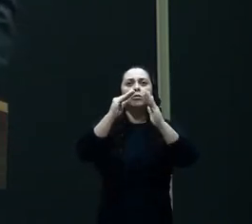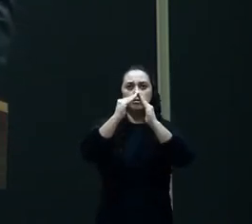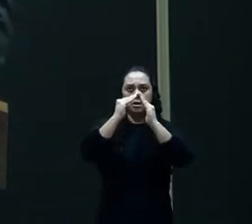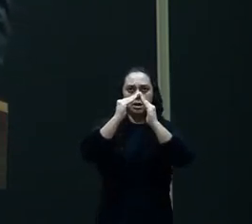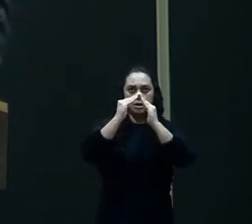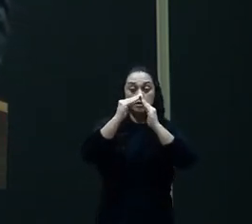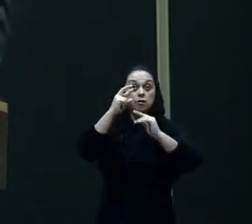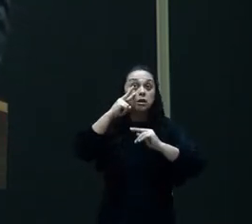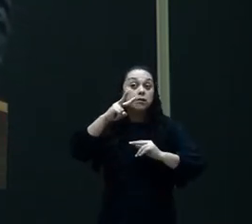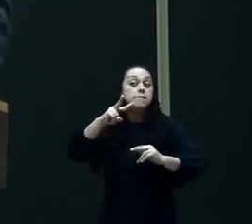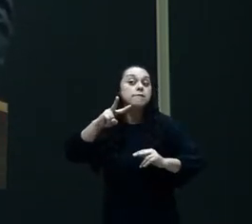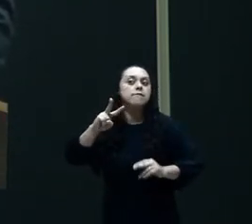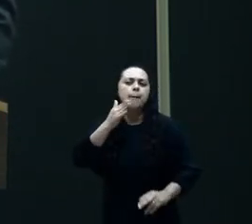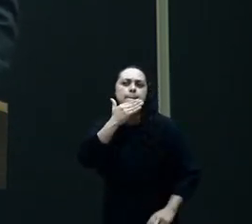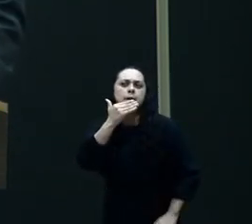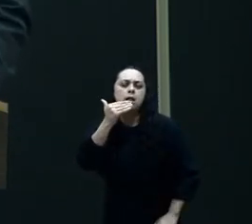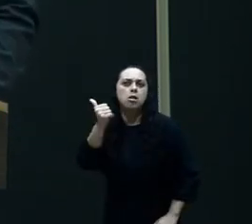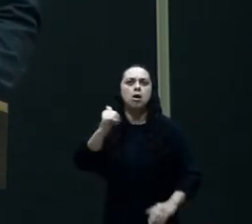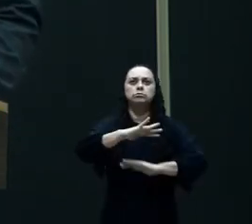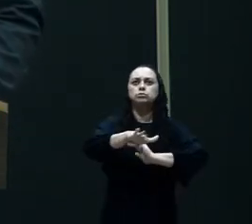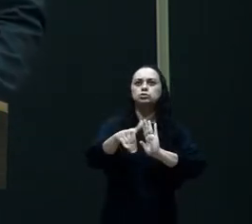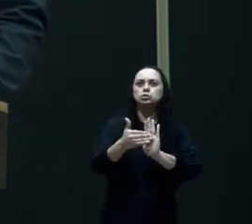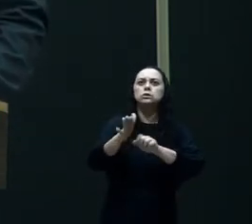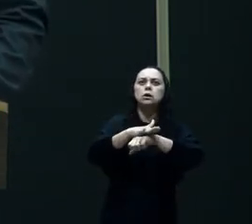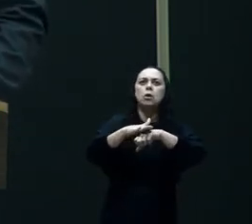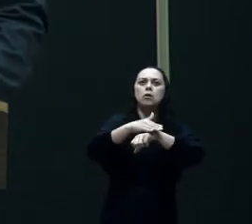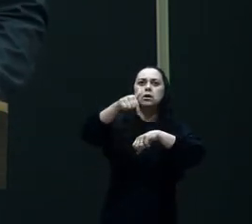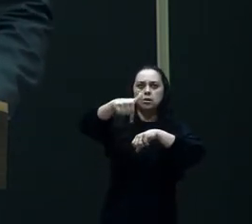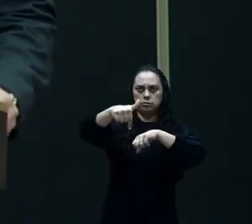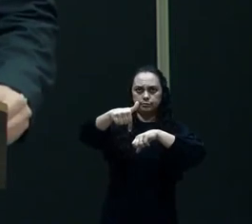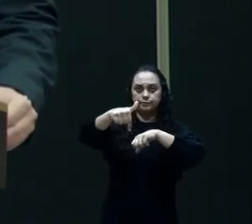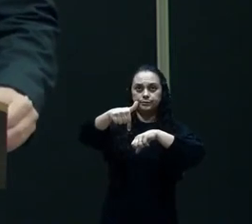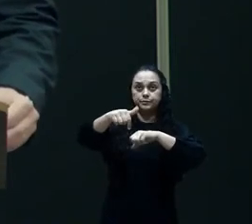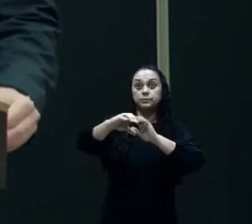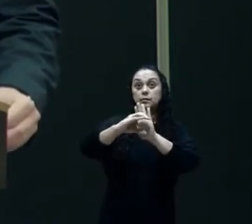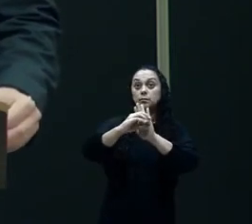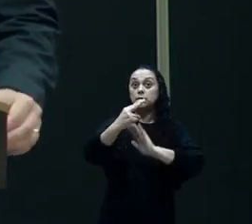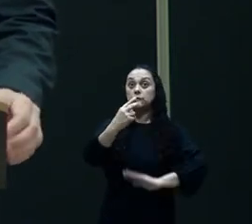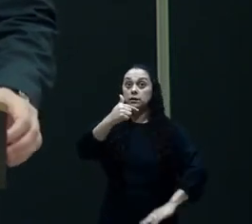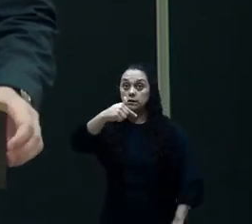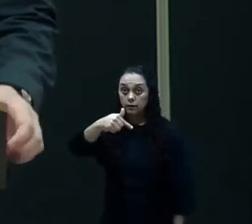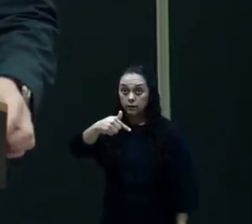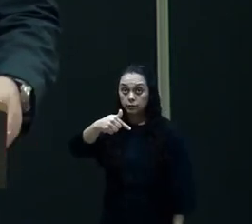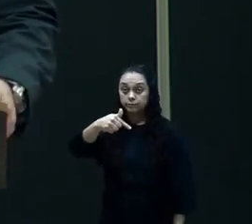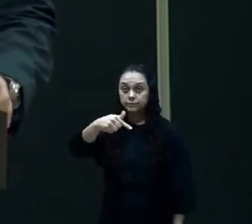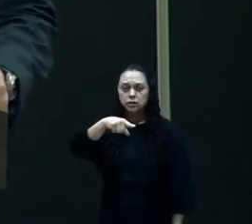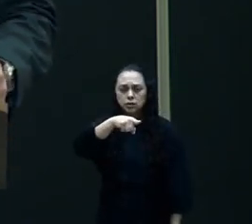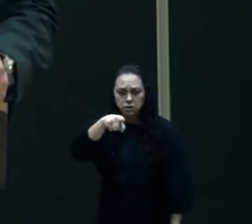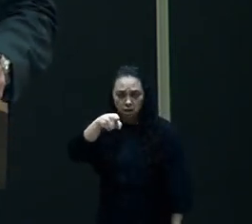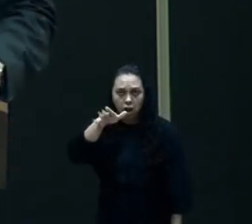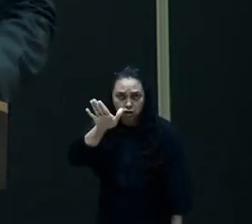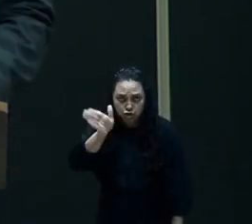nós vamos conversar aqui com a igreja hoje capítulo 27 se você encontrou